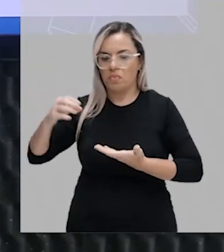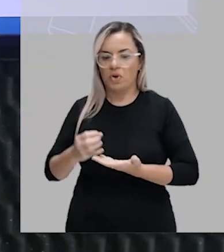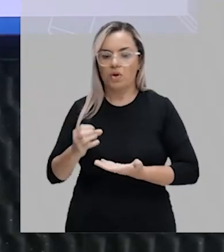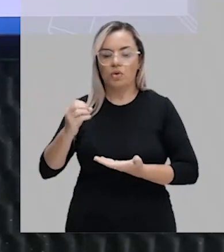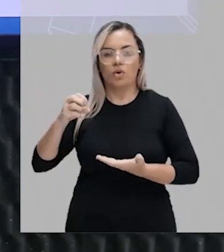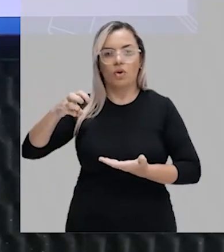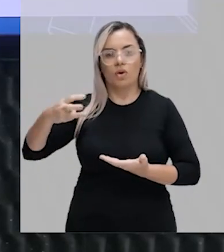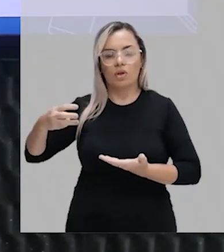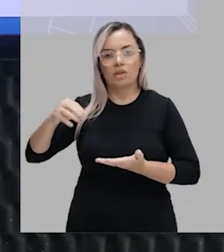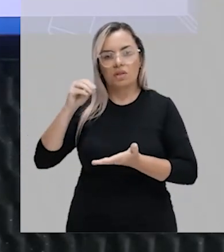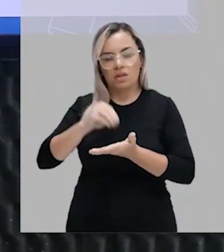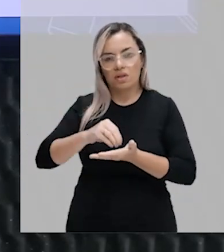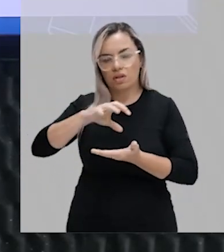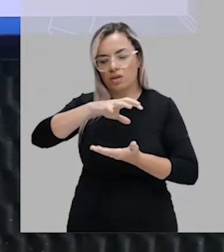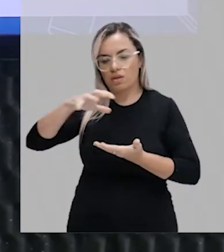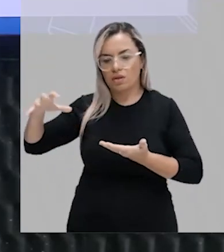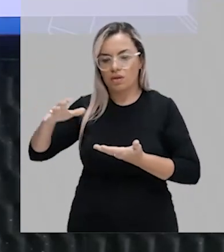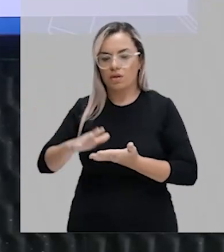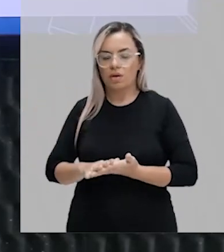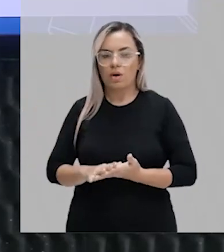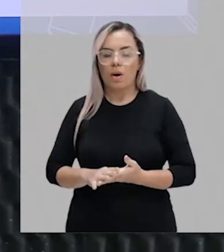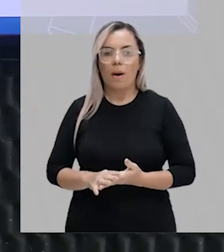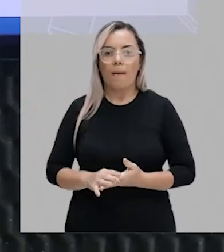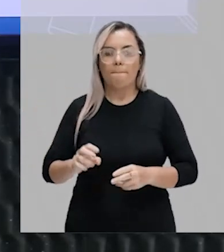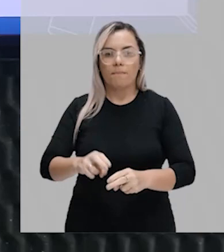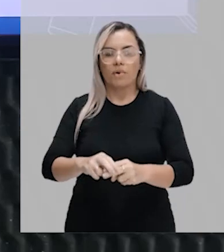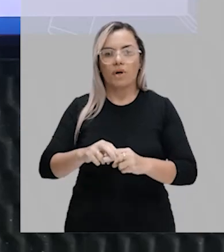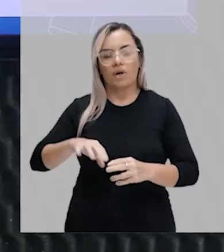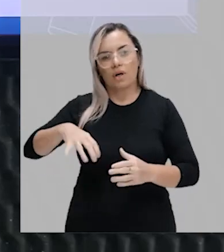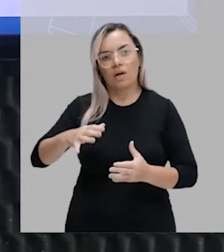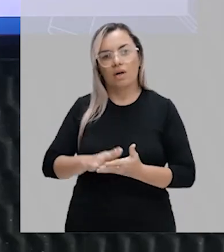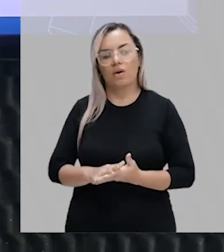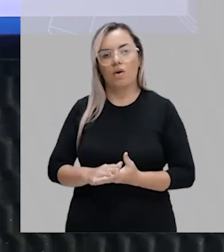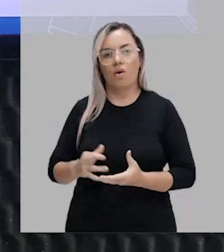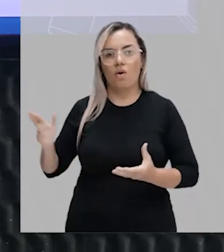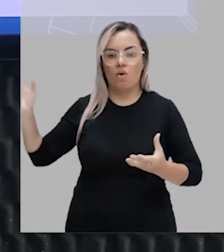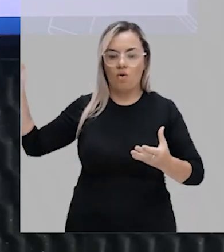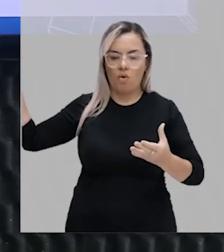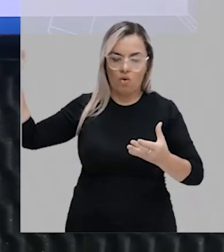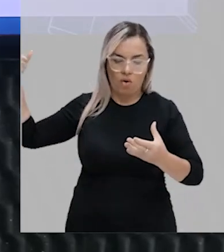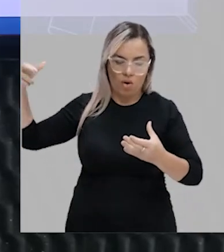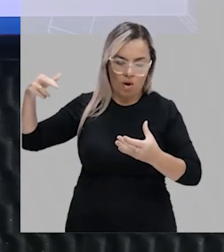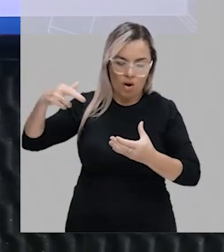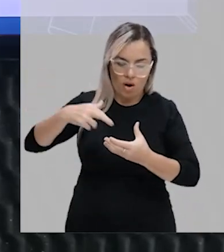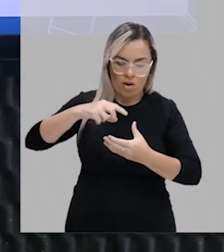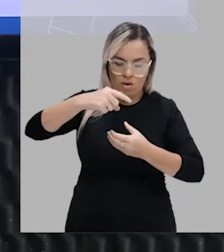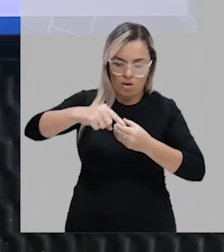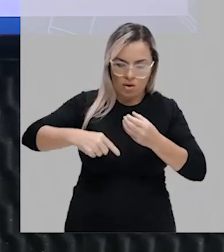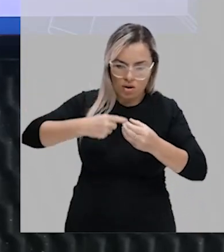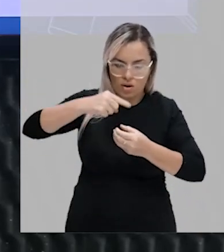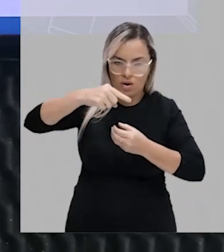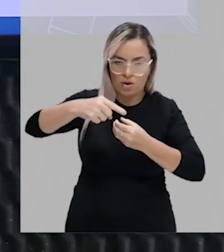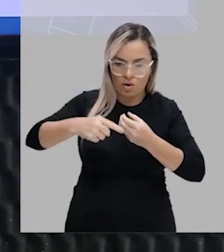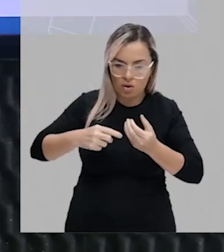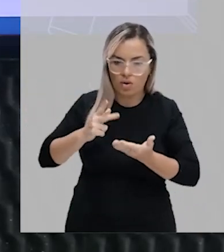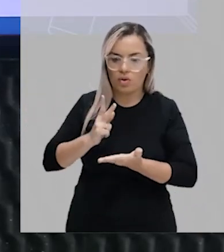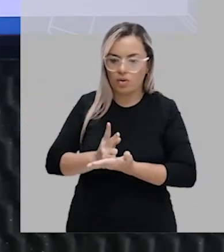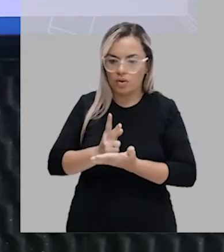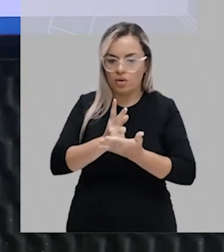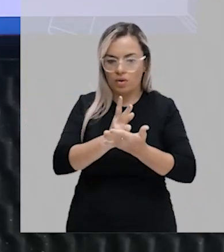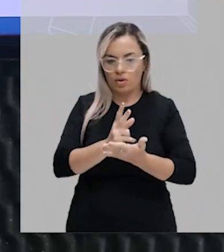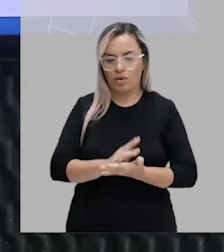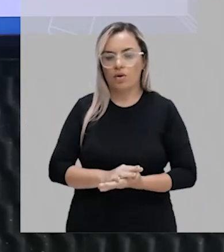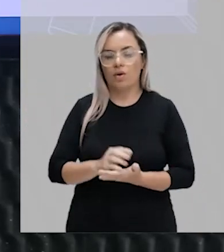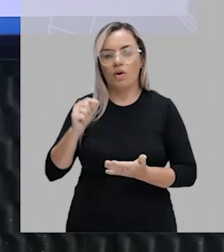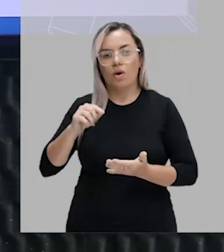essas constantes radiações ultravioletas poderiam incidir na Terra constantemente. Tá? A formação dessa camada de